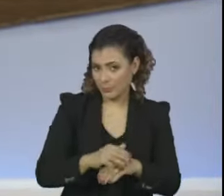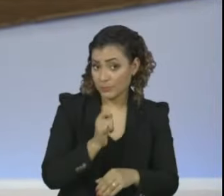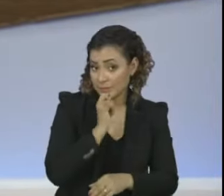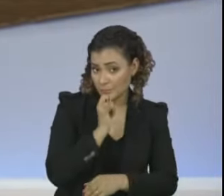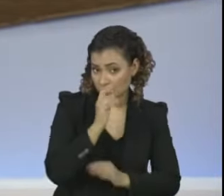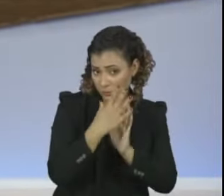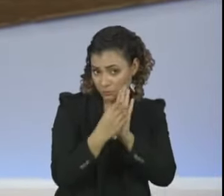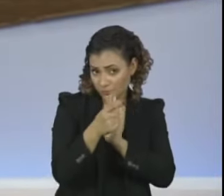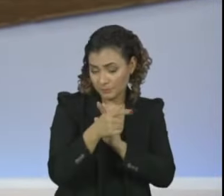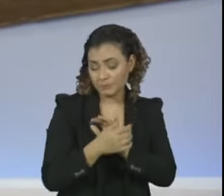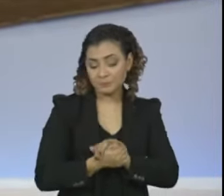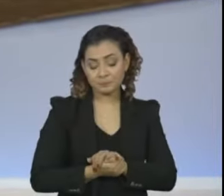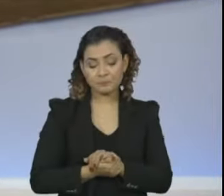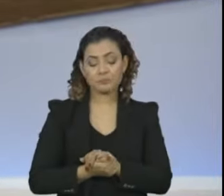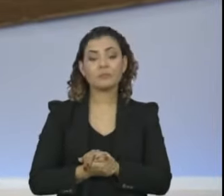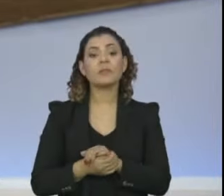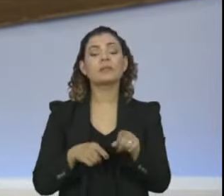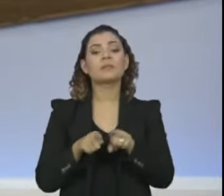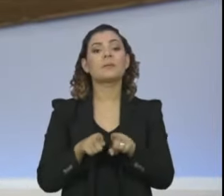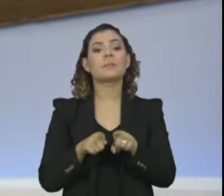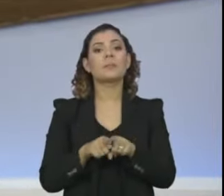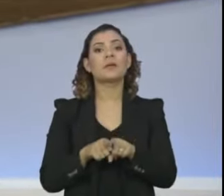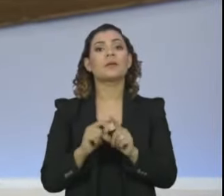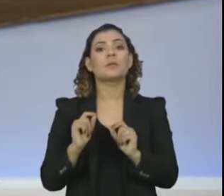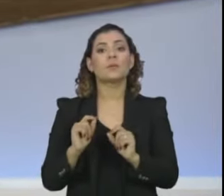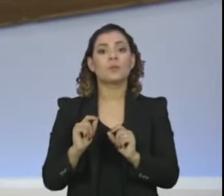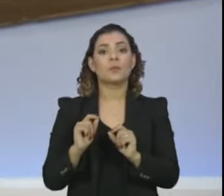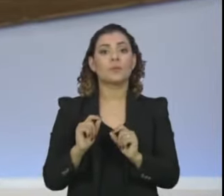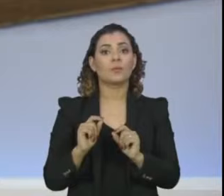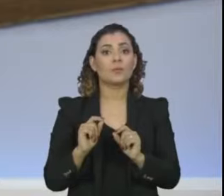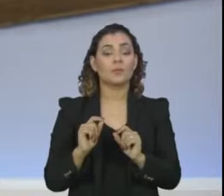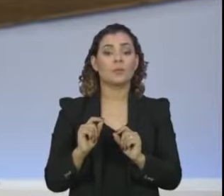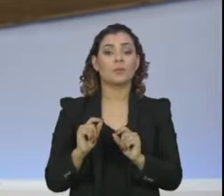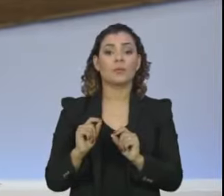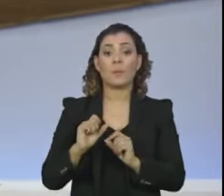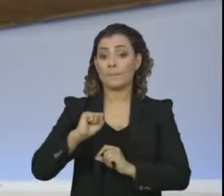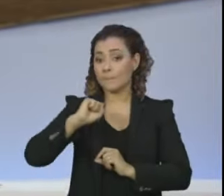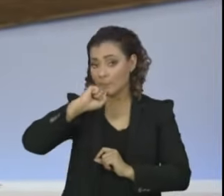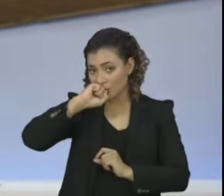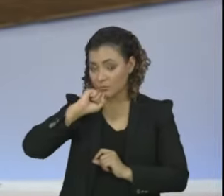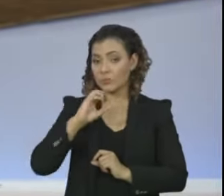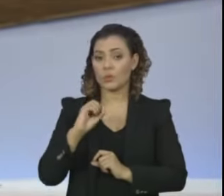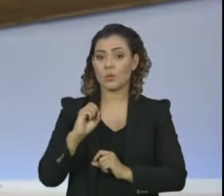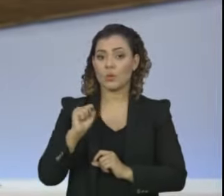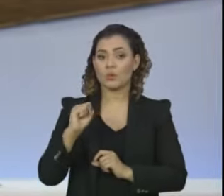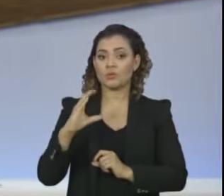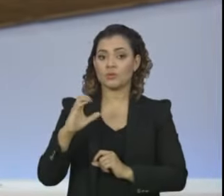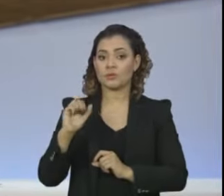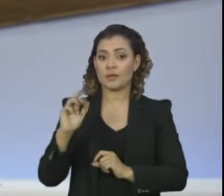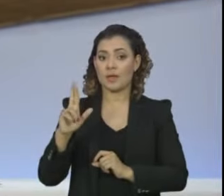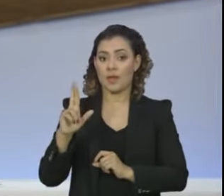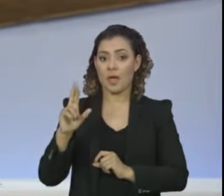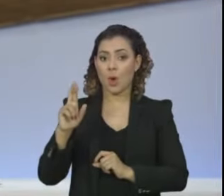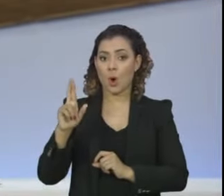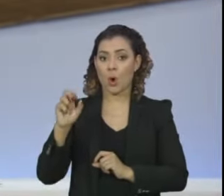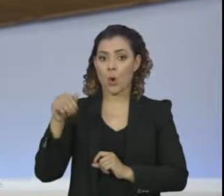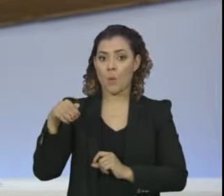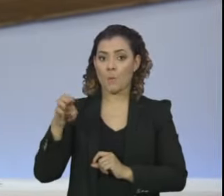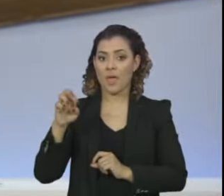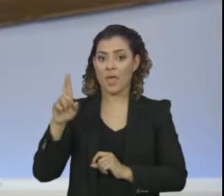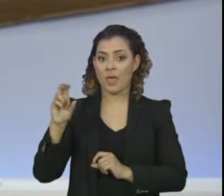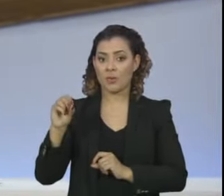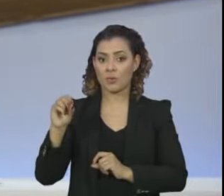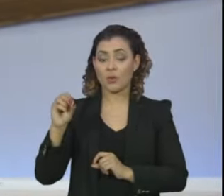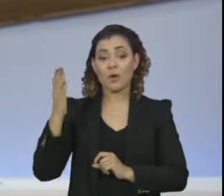exemplo do cardeal do do arcebispo Oscar Romero que foi assassinado pelo